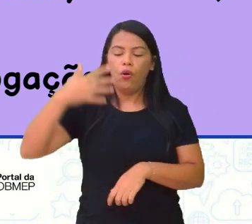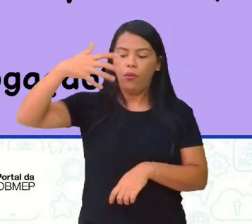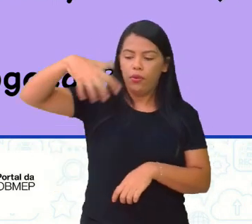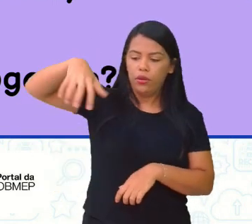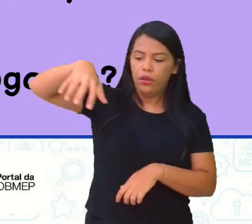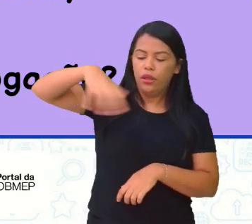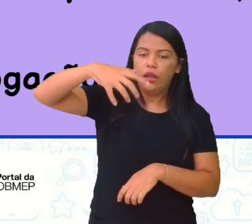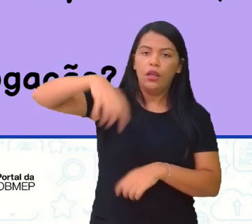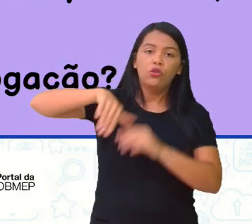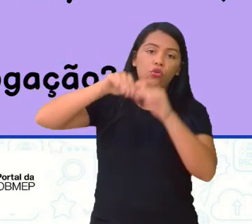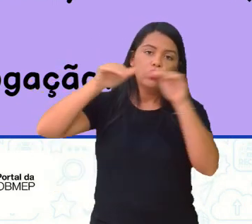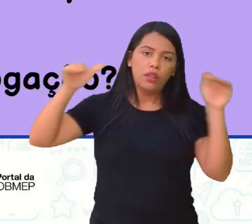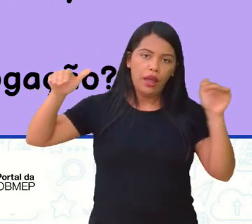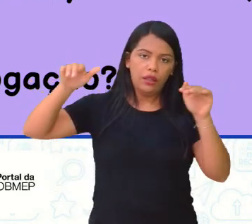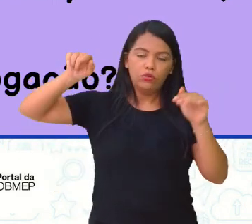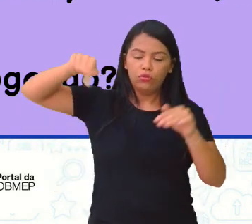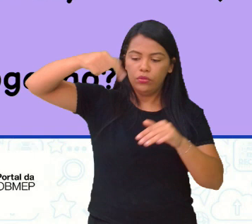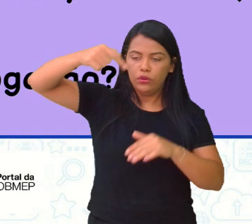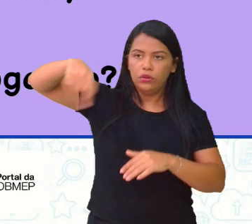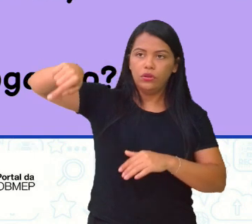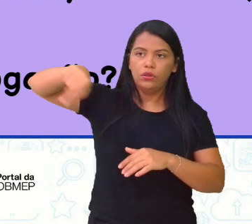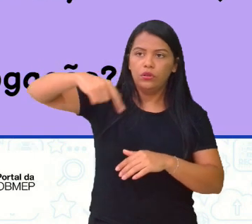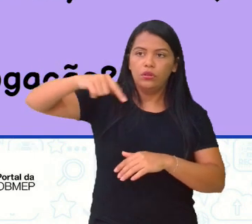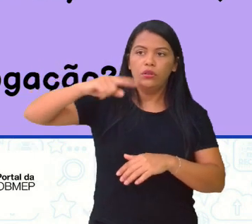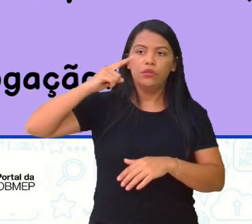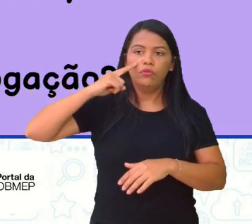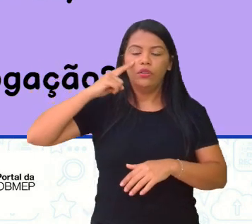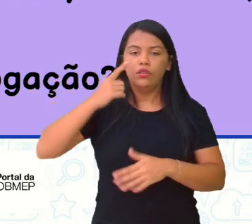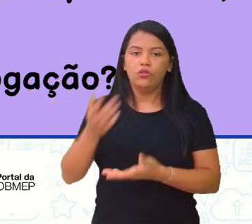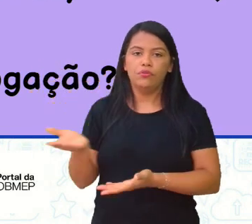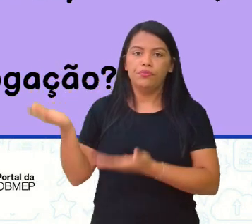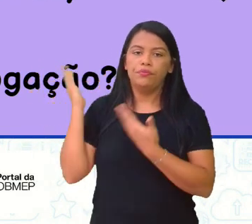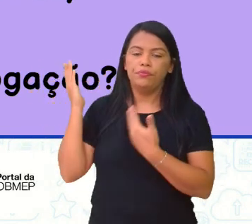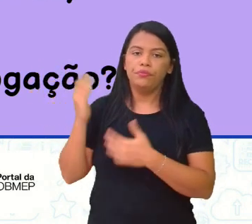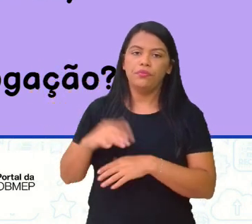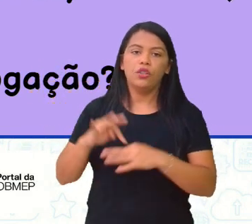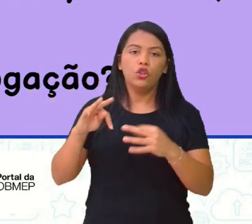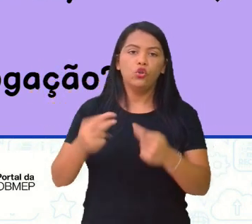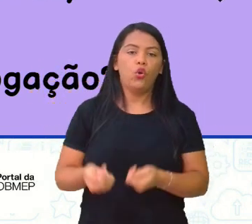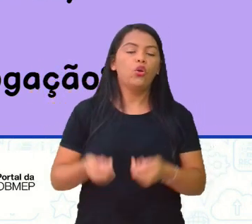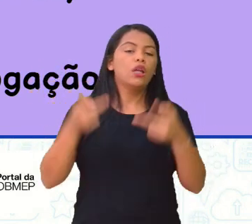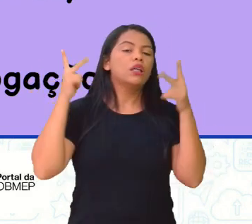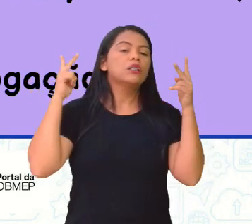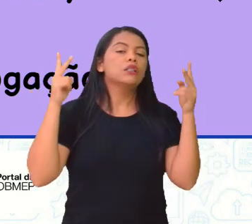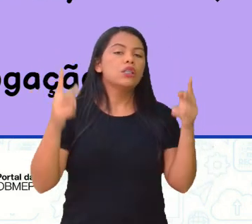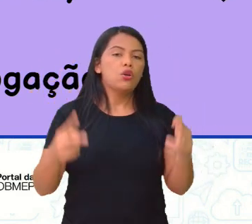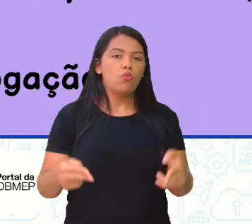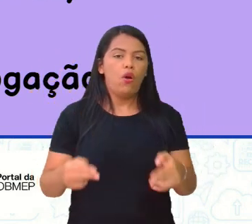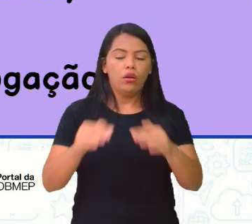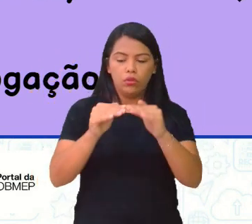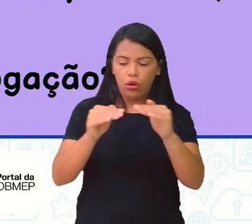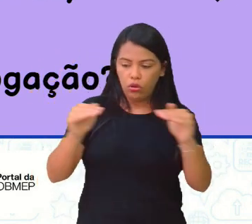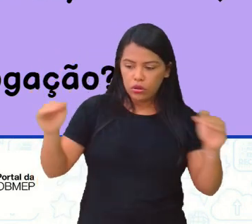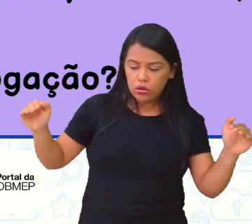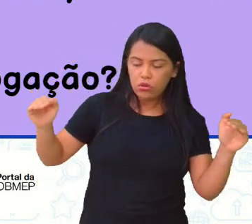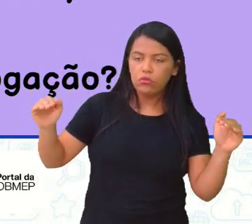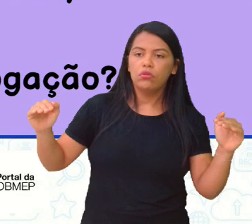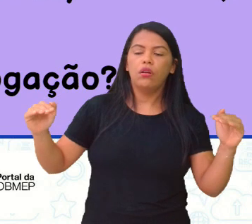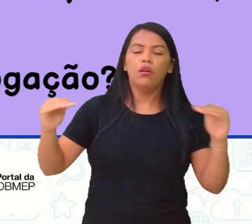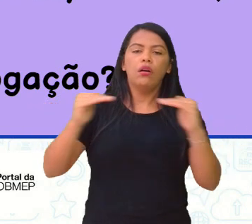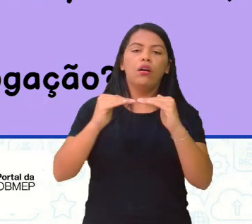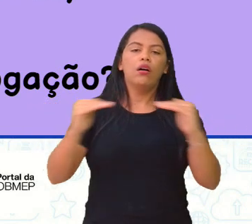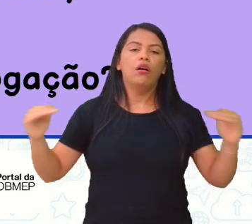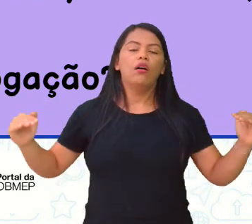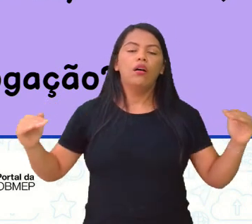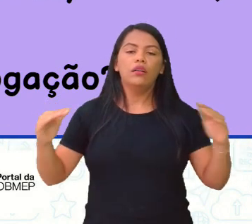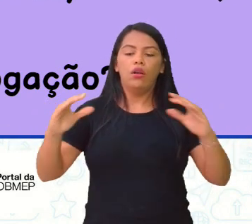equilíbrio, isto é, as barras cinzas estão na posição horizontal.